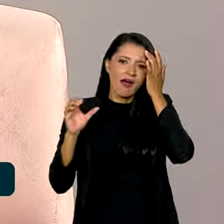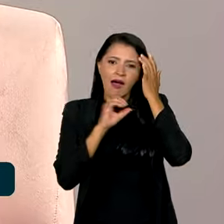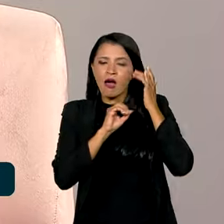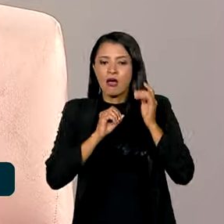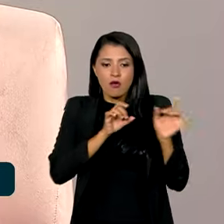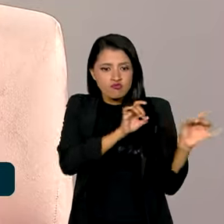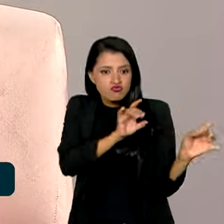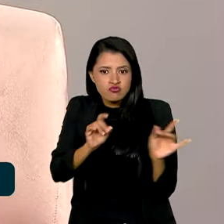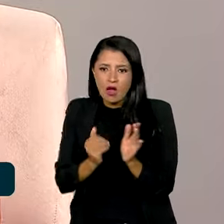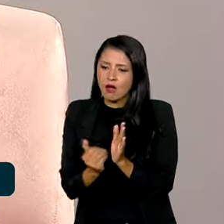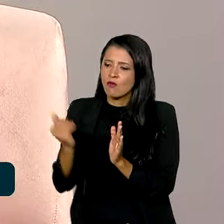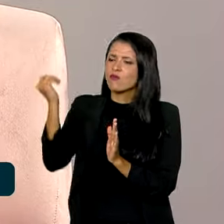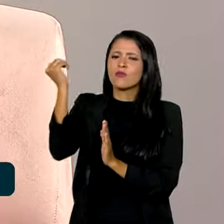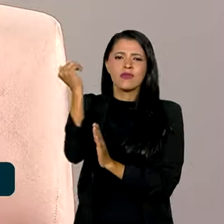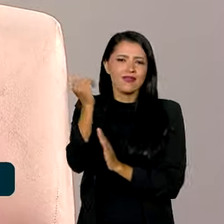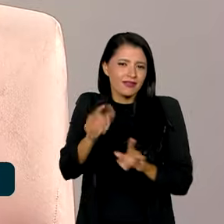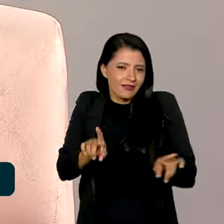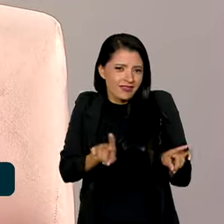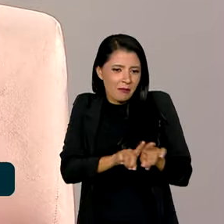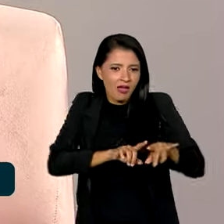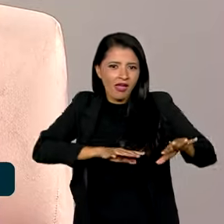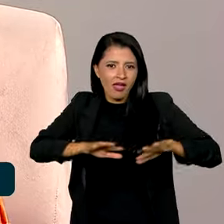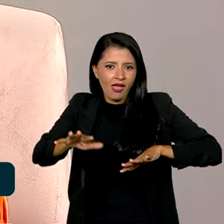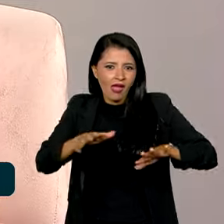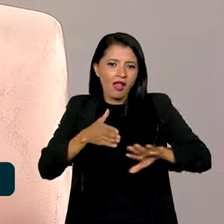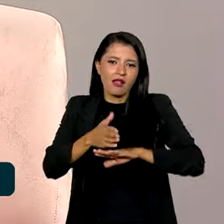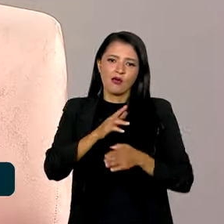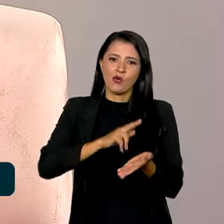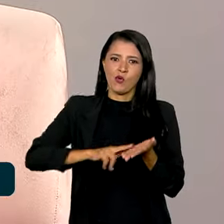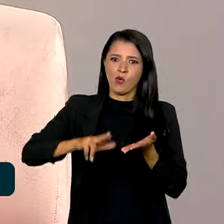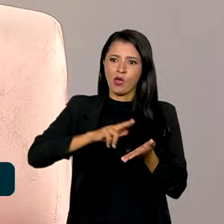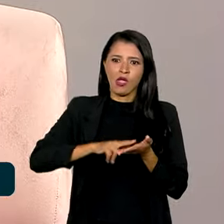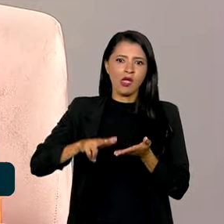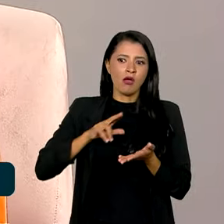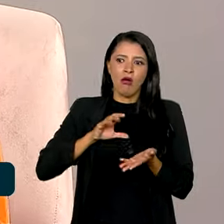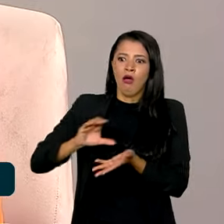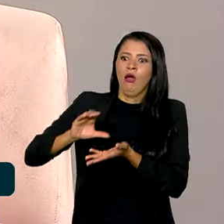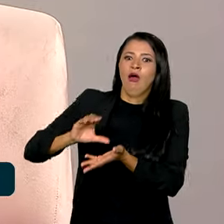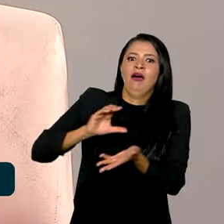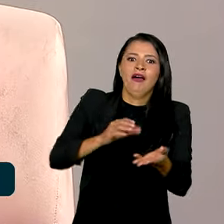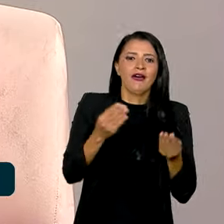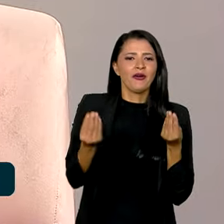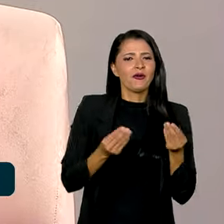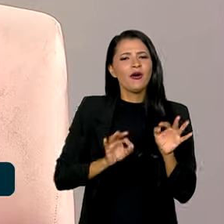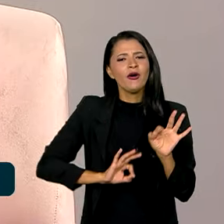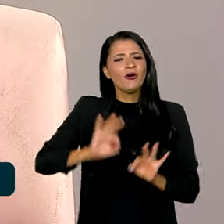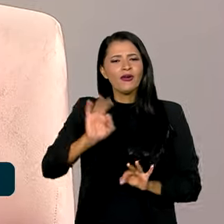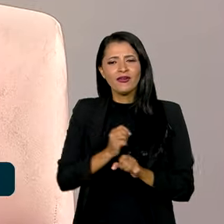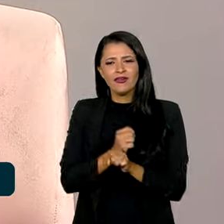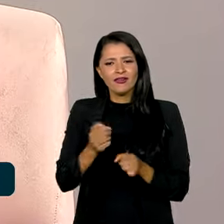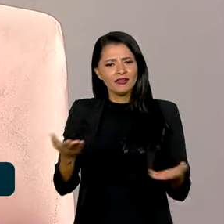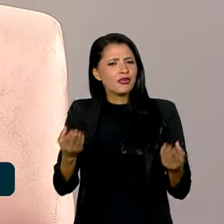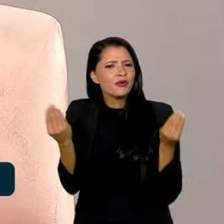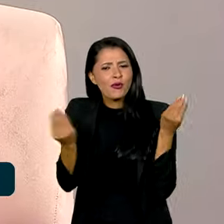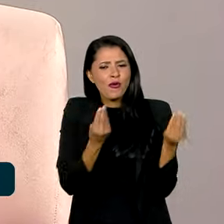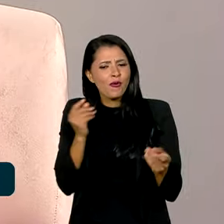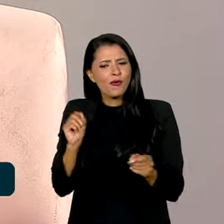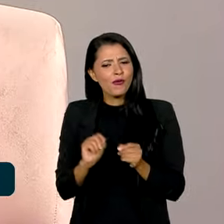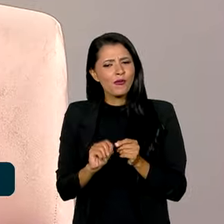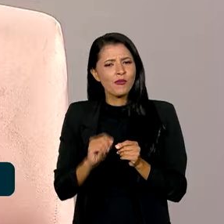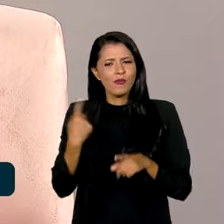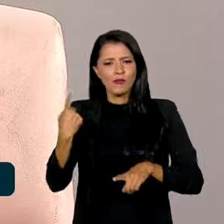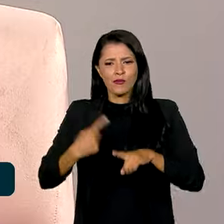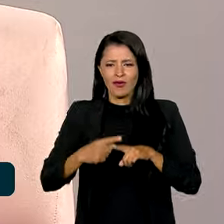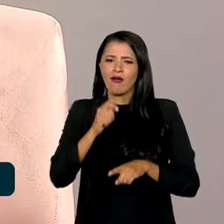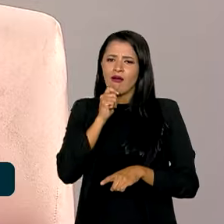vendas e acredito que aquece também o movimento nos correios, né, tem mais entregas. Como que foi a preparação esse ano e como que está sendo, né? Porque